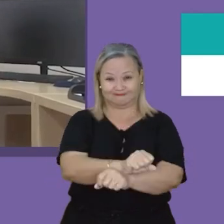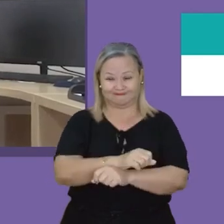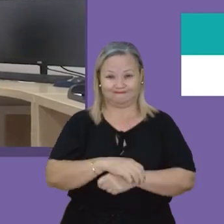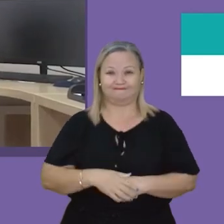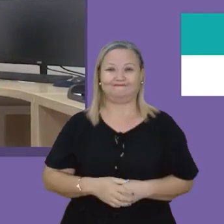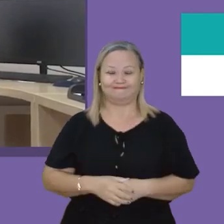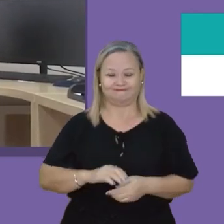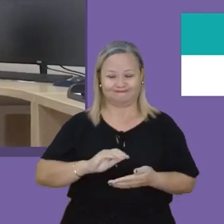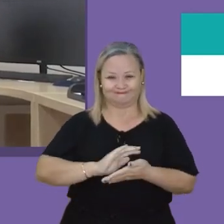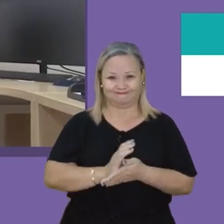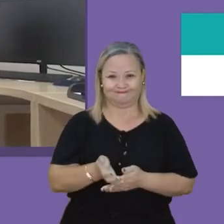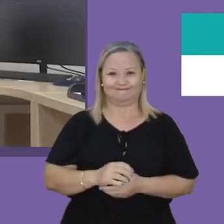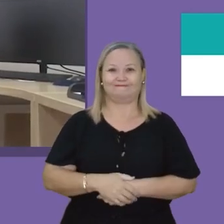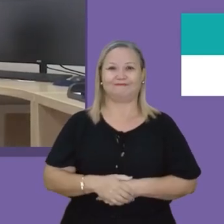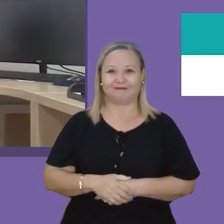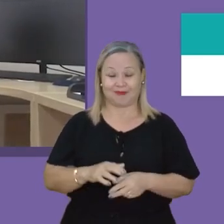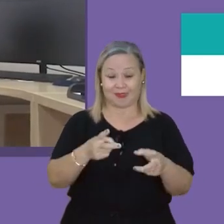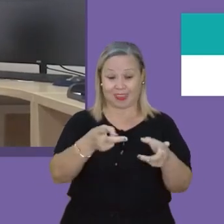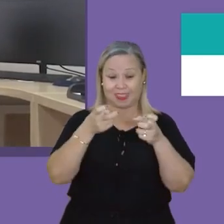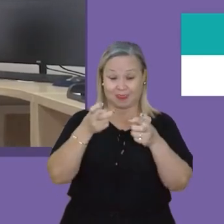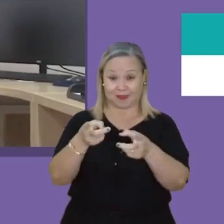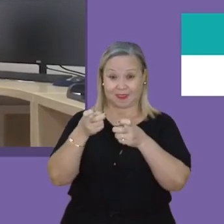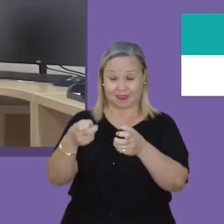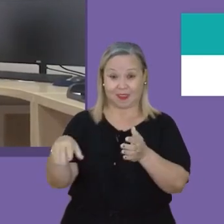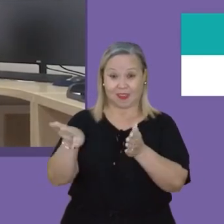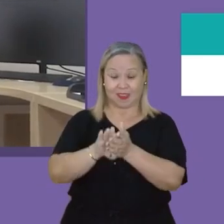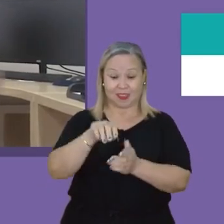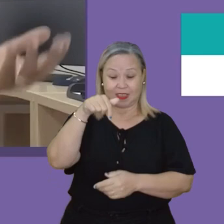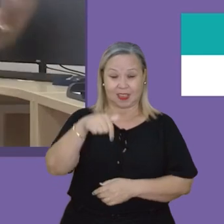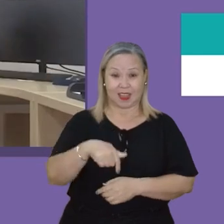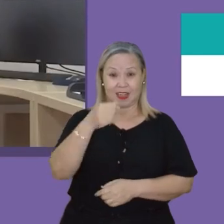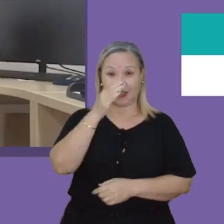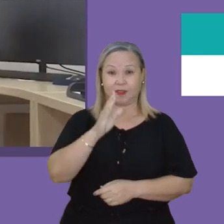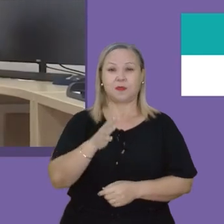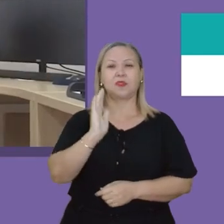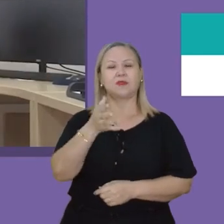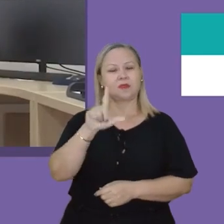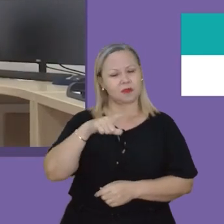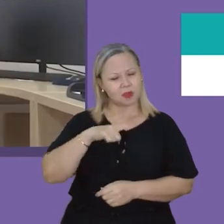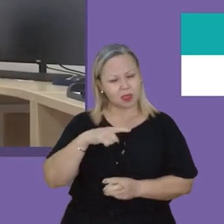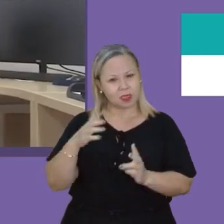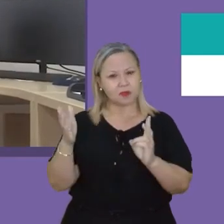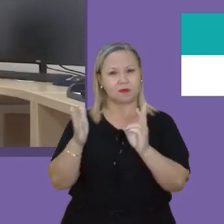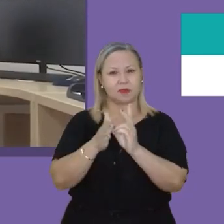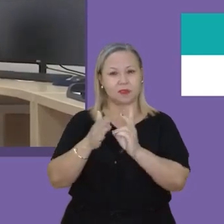eles chegaram no Brasil, já existiam os indígenas, trouxeram